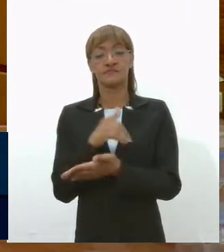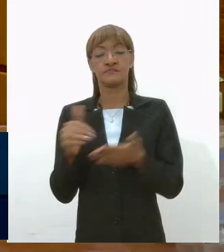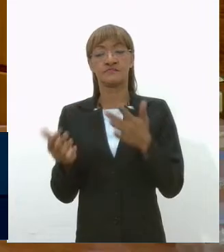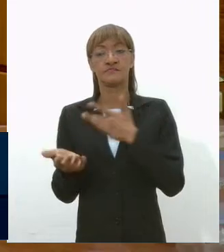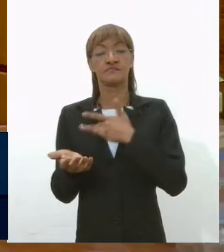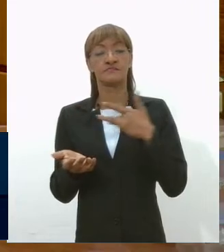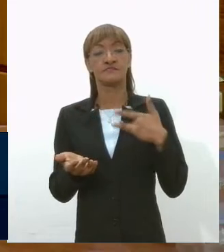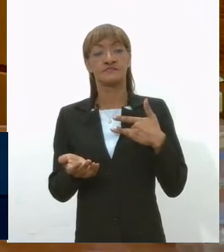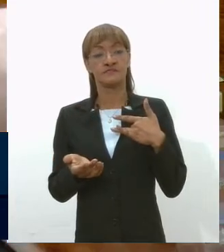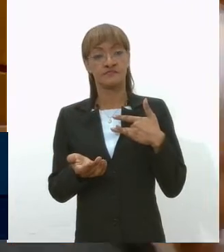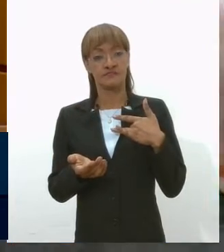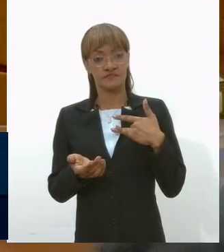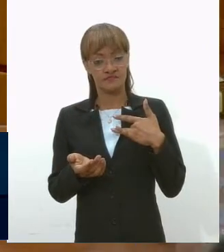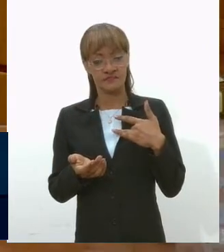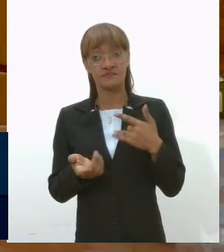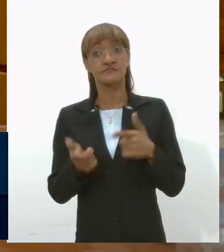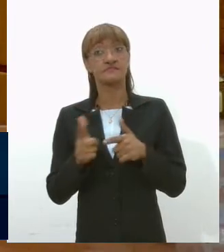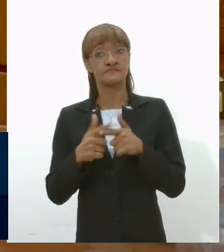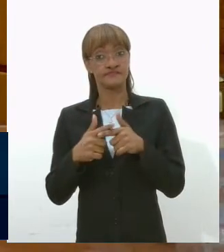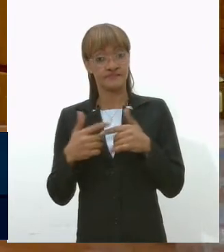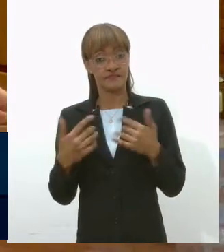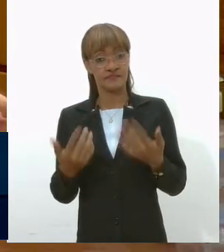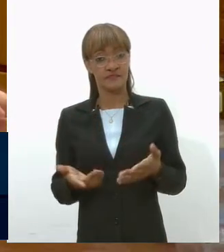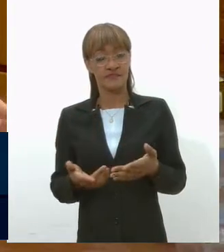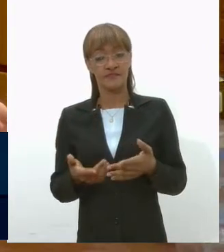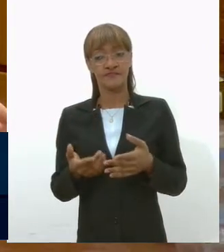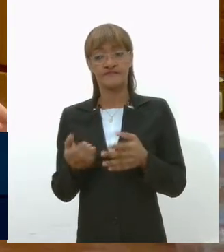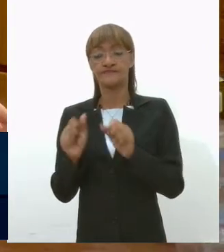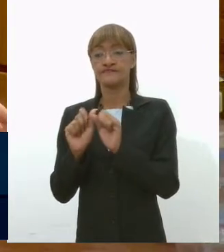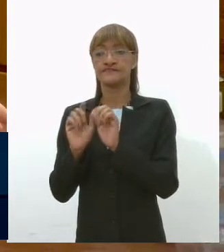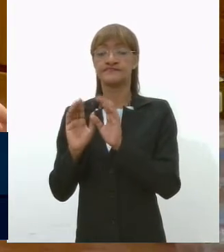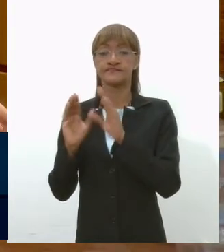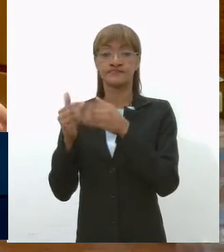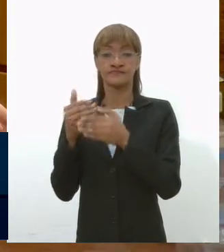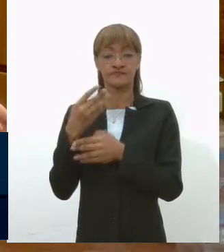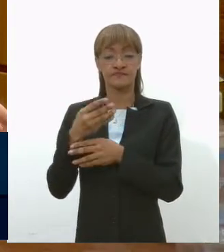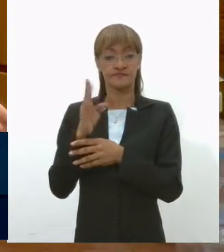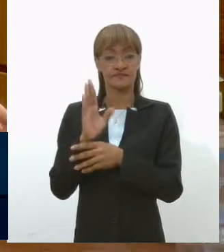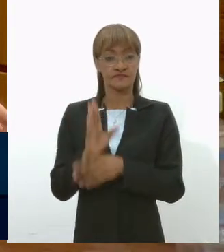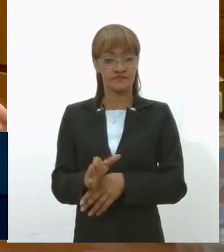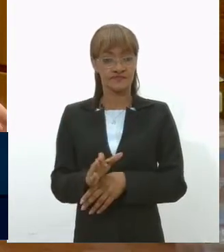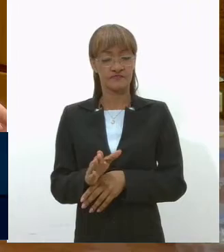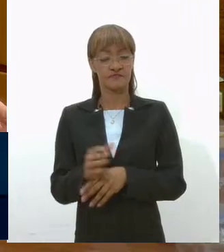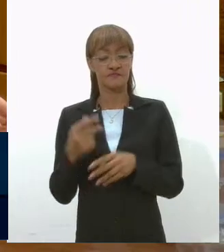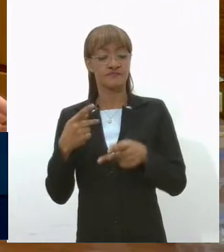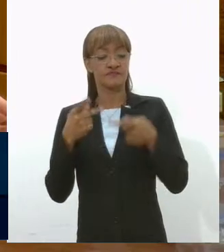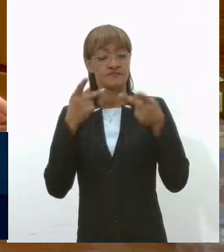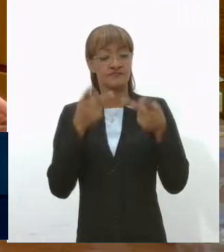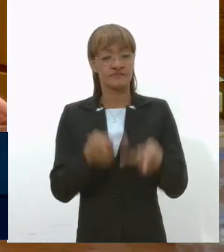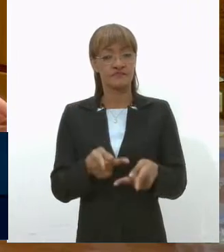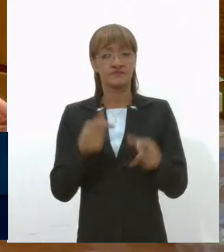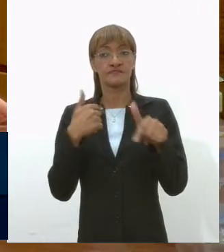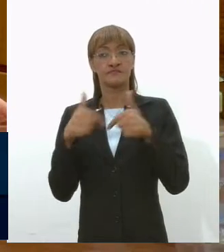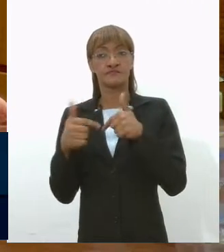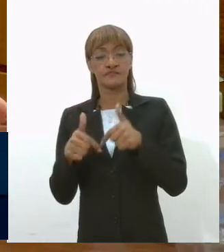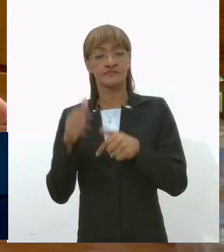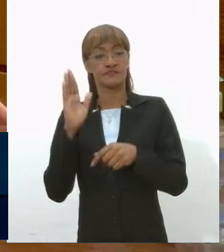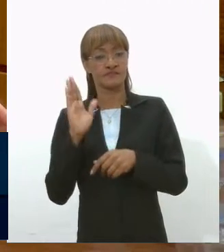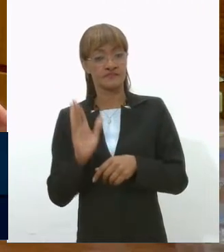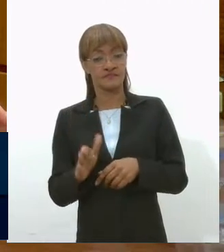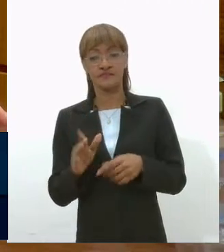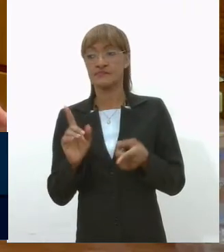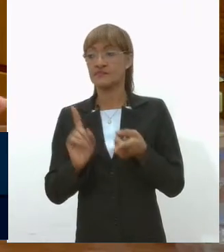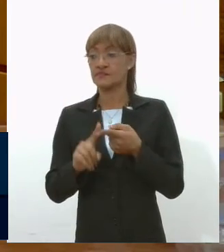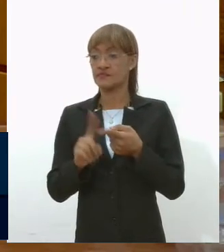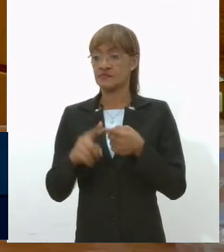ainda de problemas relativos ao SER4. Eu já me pronunciei aqui na casa sobre uma visita de trabalho que fiz ao SER4, identificando